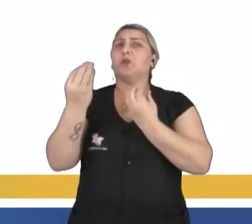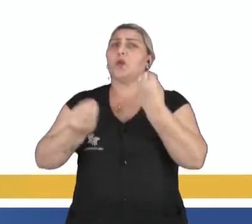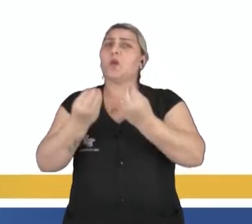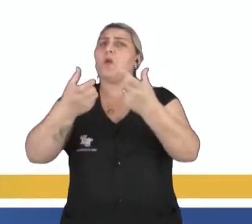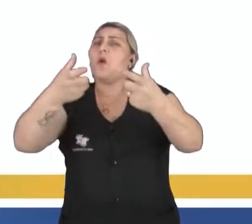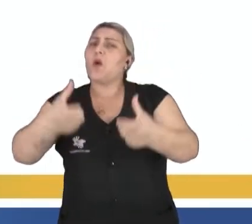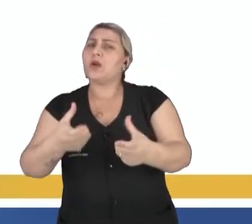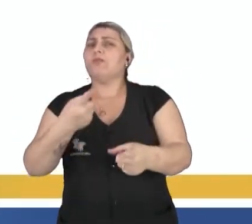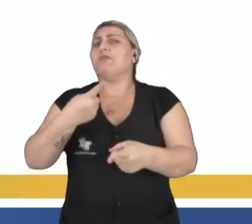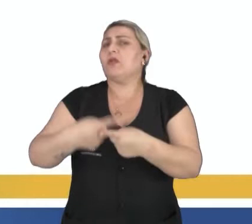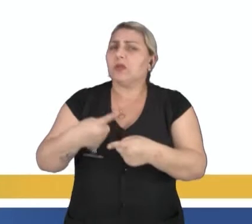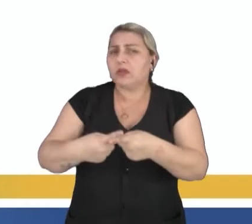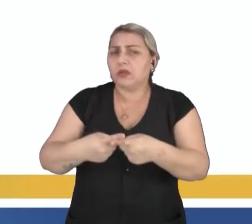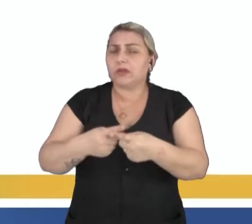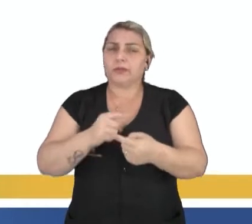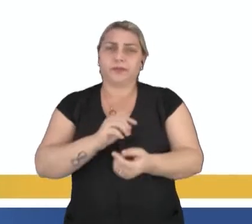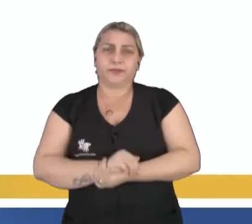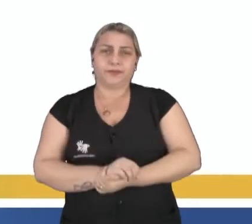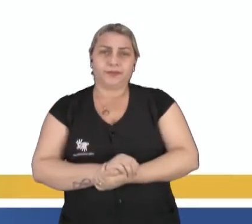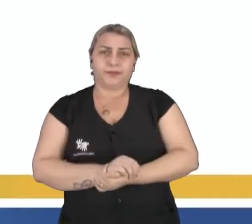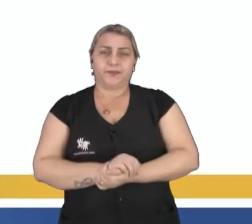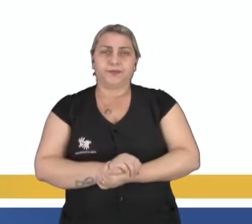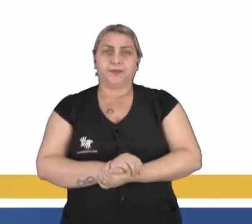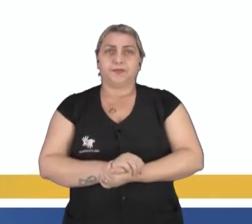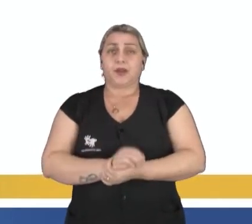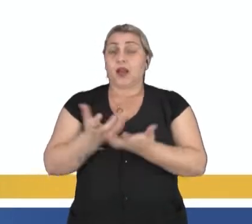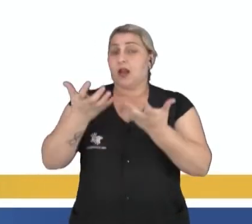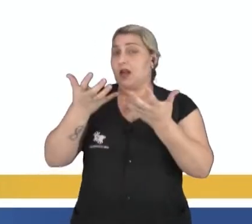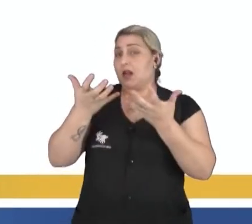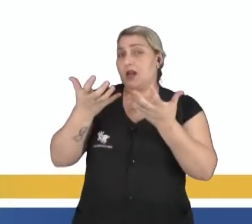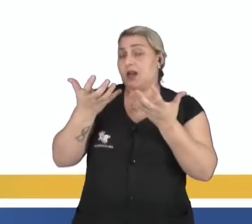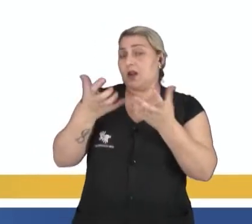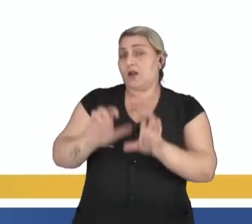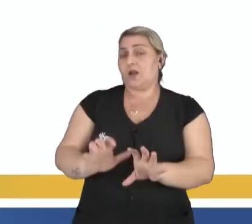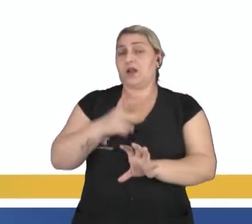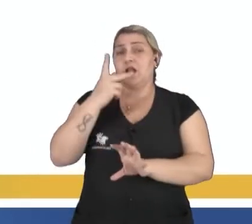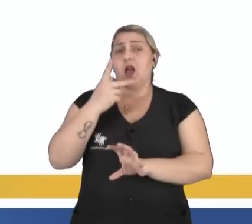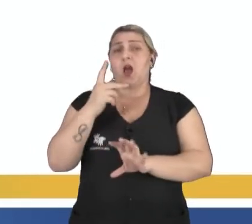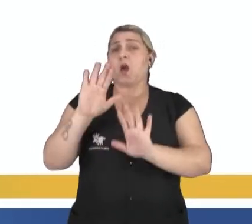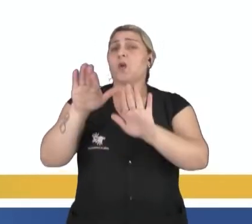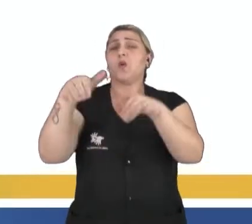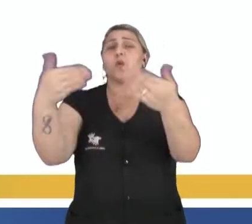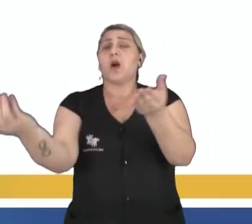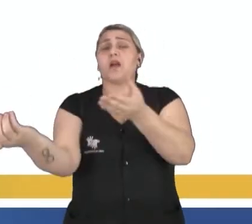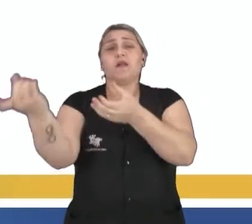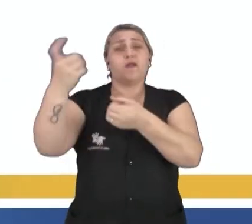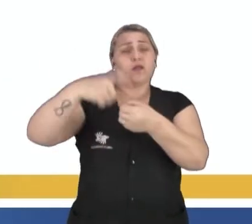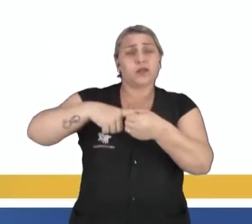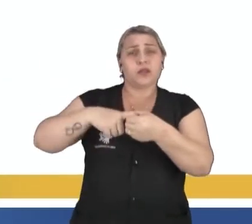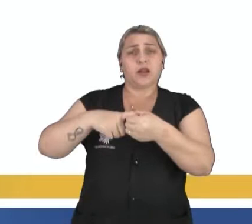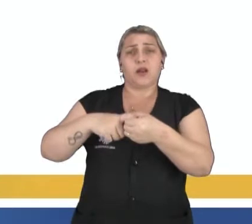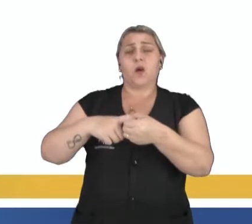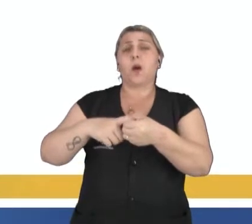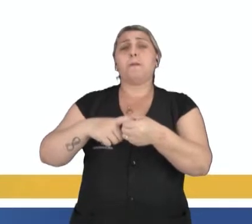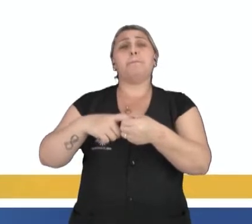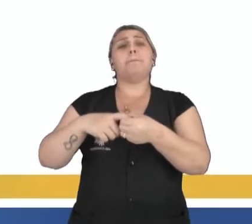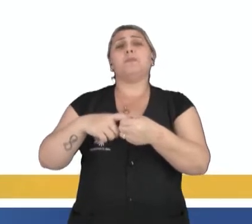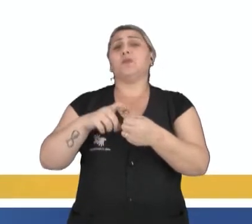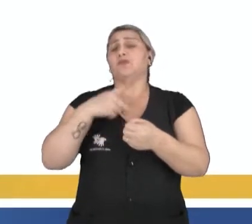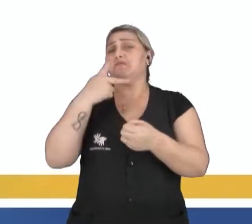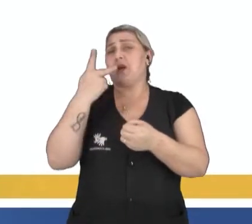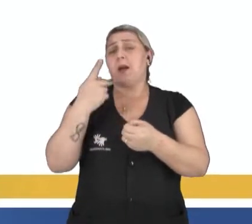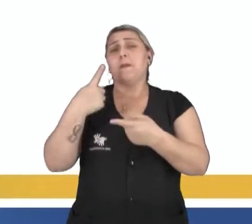como, onde, porquê, tá bom? Ela não quis dizer quando vai voltar, ou ela não quis dizer por que mudou de